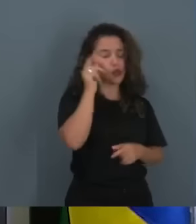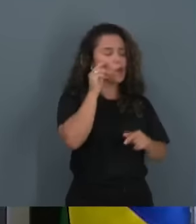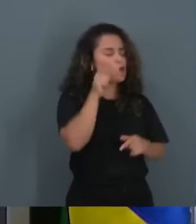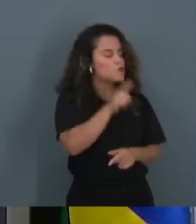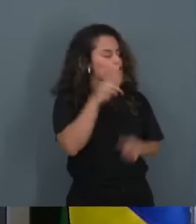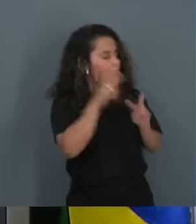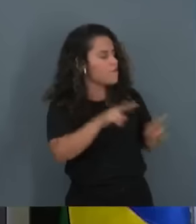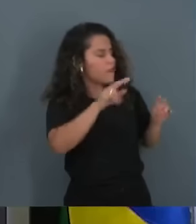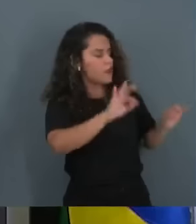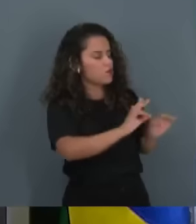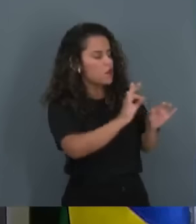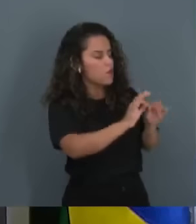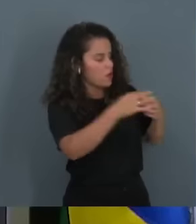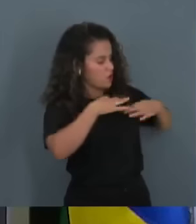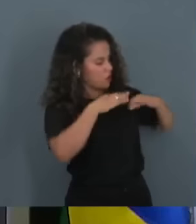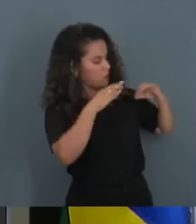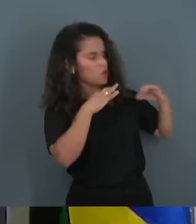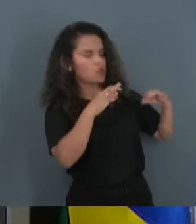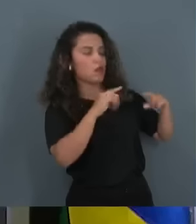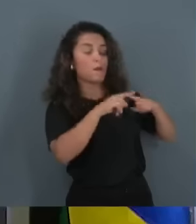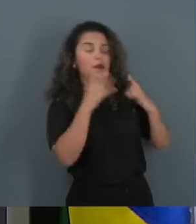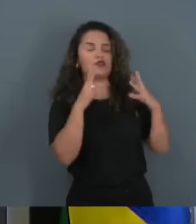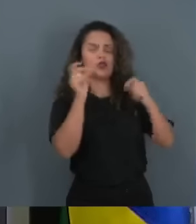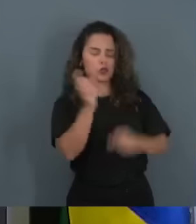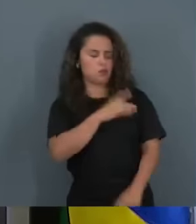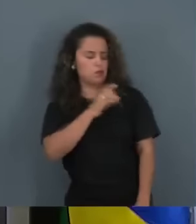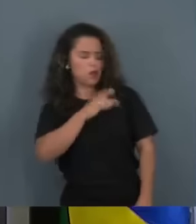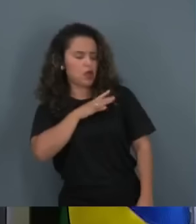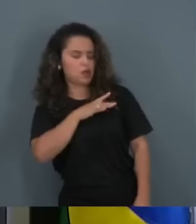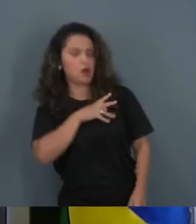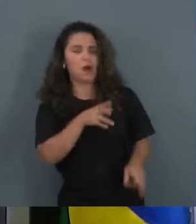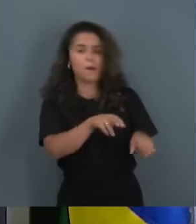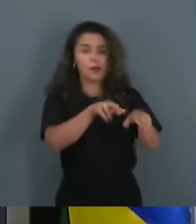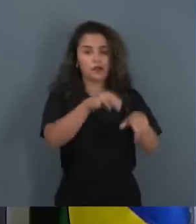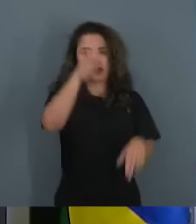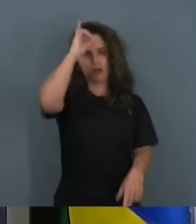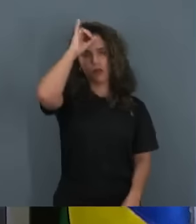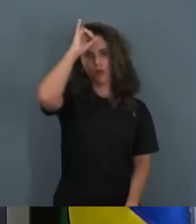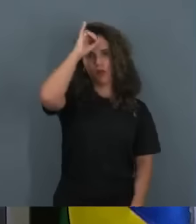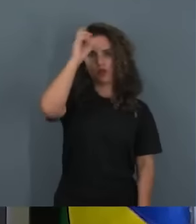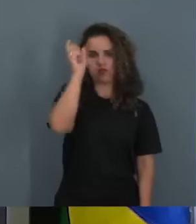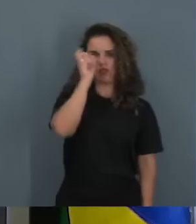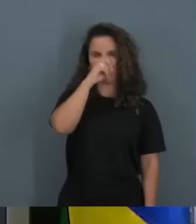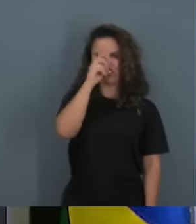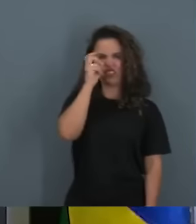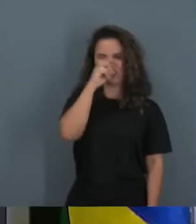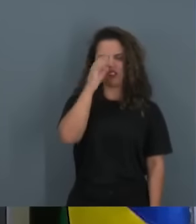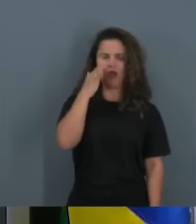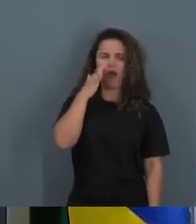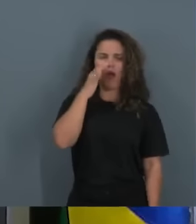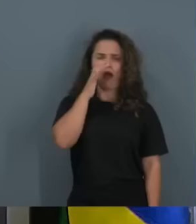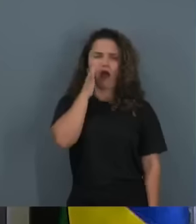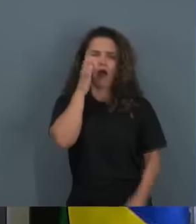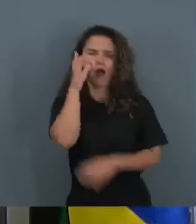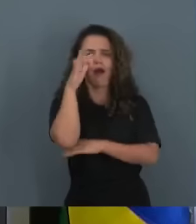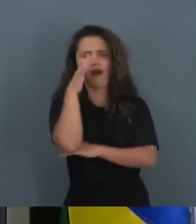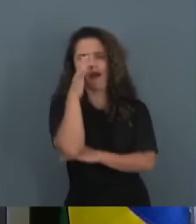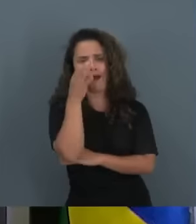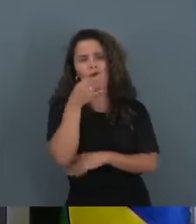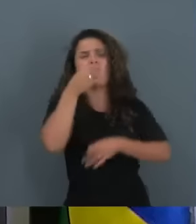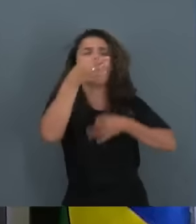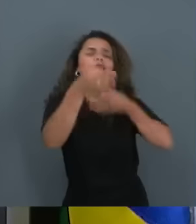mas todos, temendo parecer ineptos ou tolos, fingiram admirá-lo e